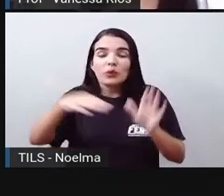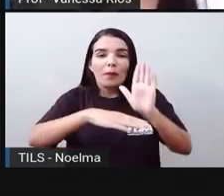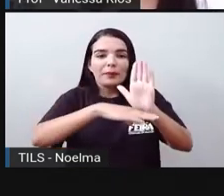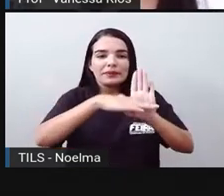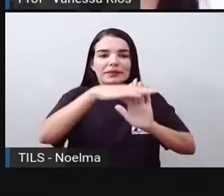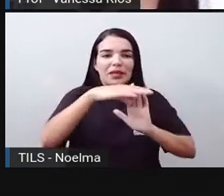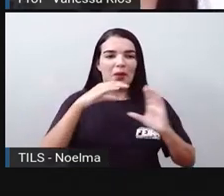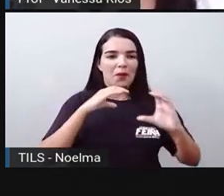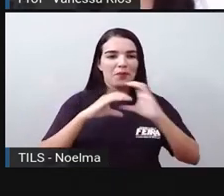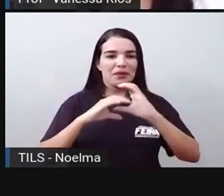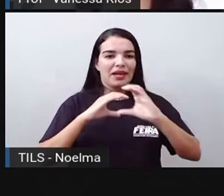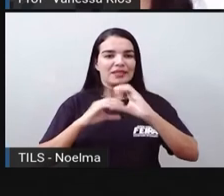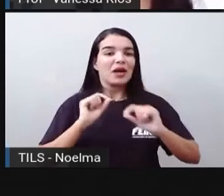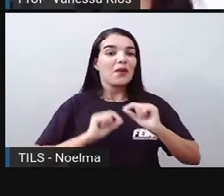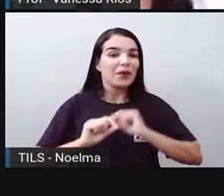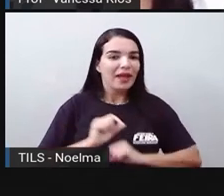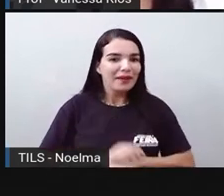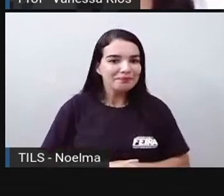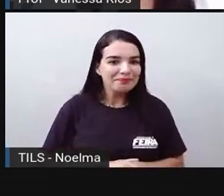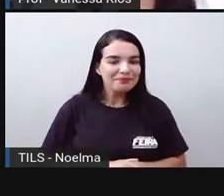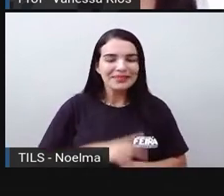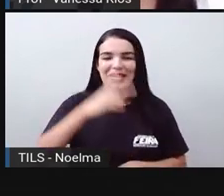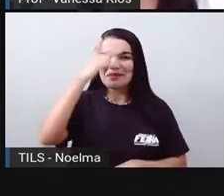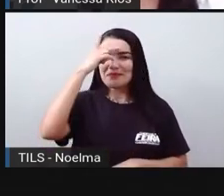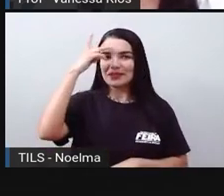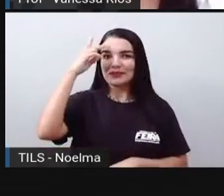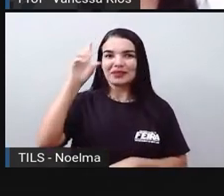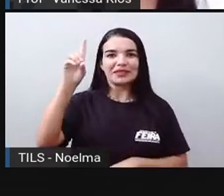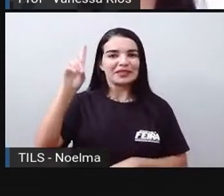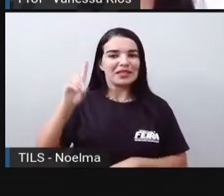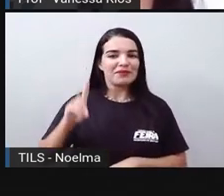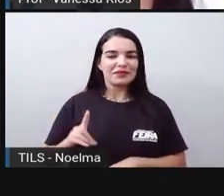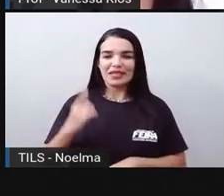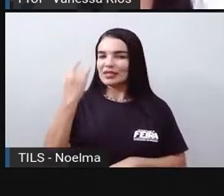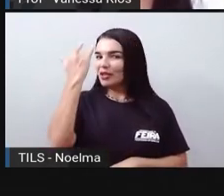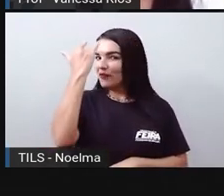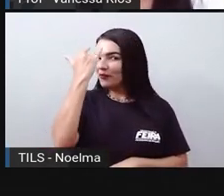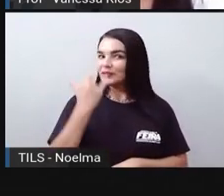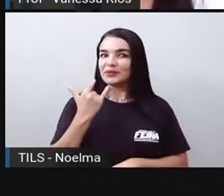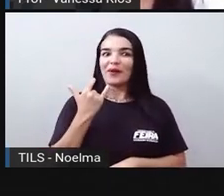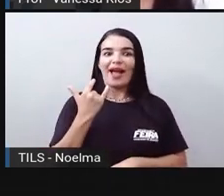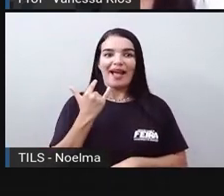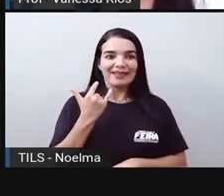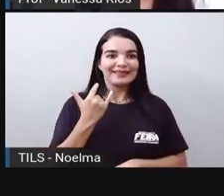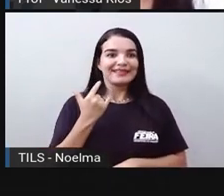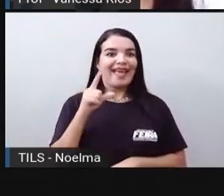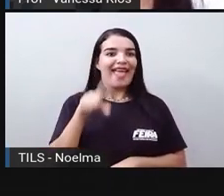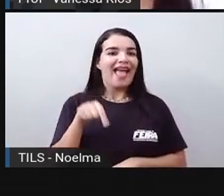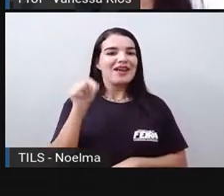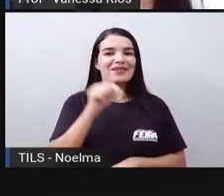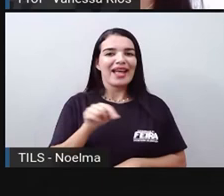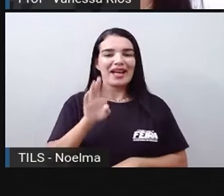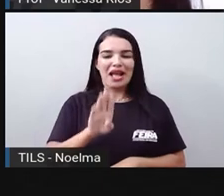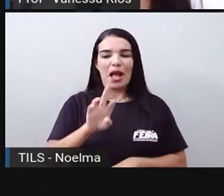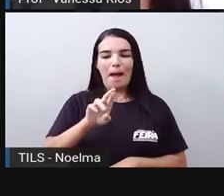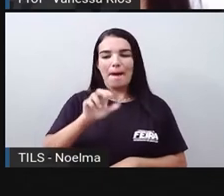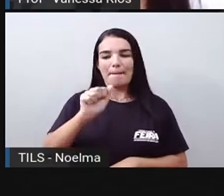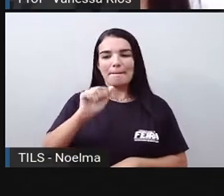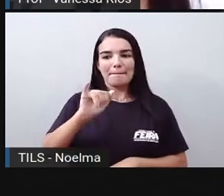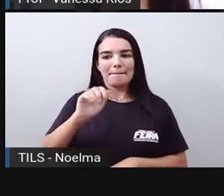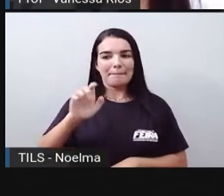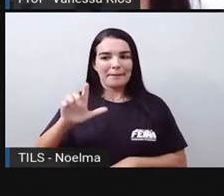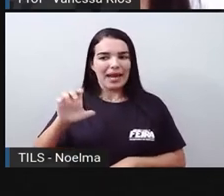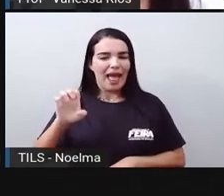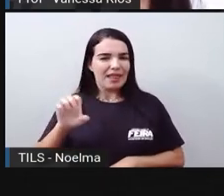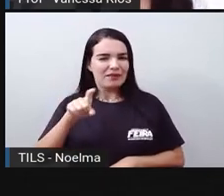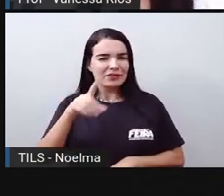que é para as pessoas que são aí deficientes visuais, que são cegas, que é o Braille. Você já ouviu falar